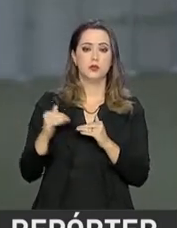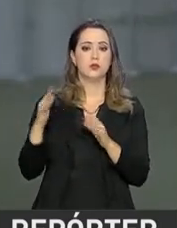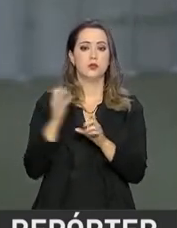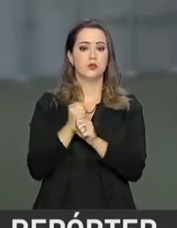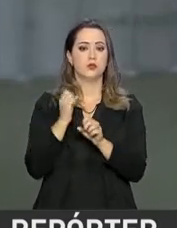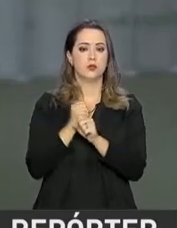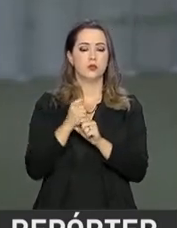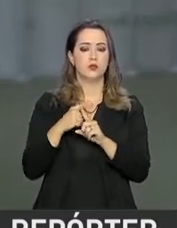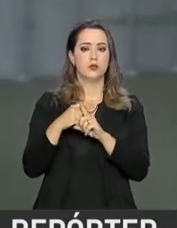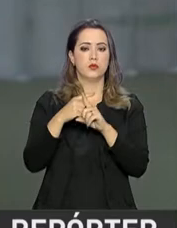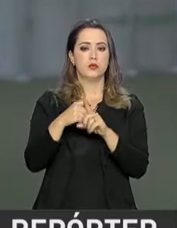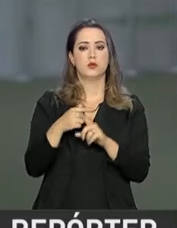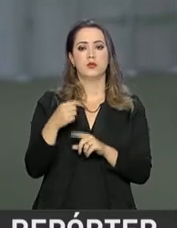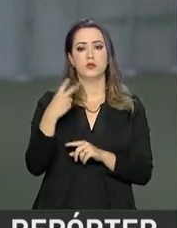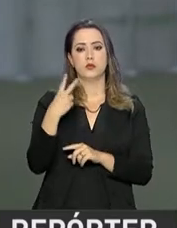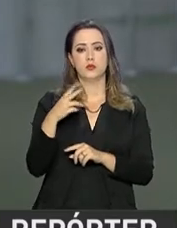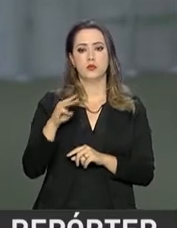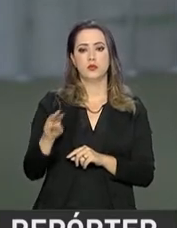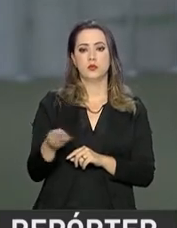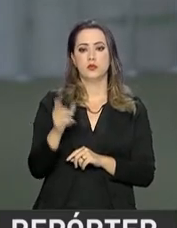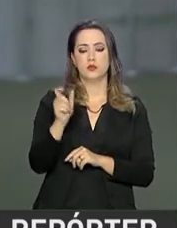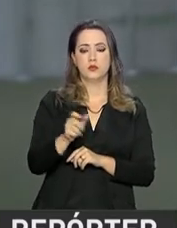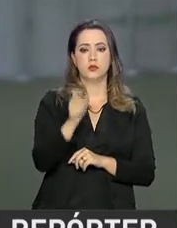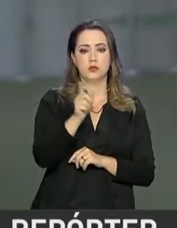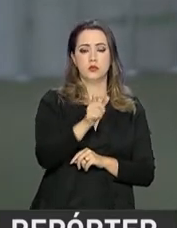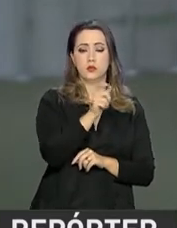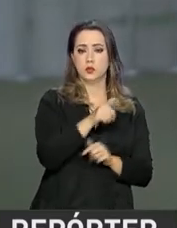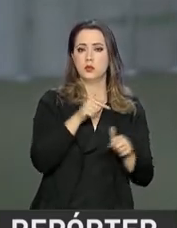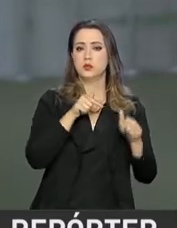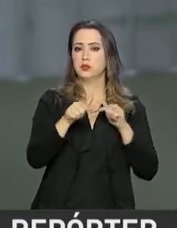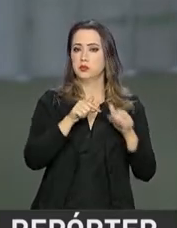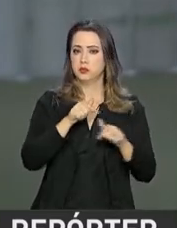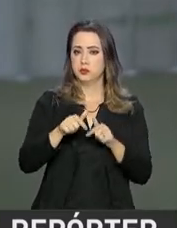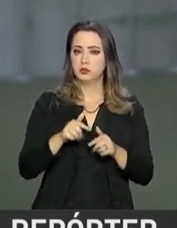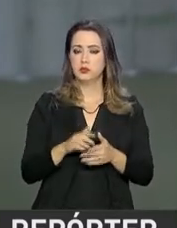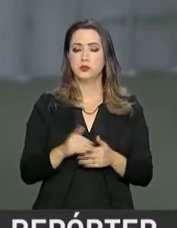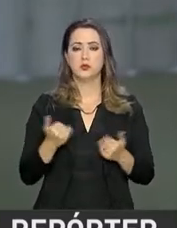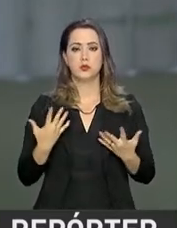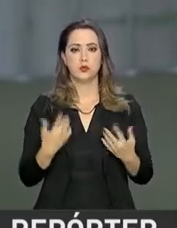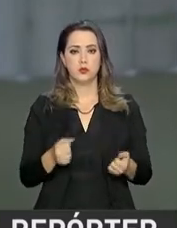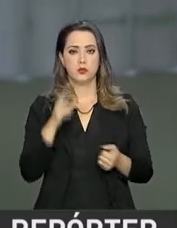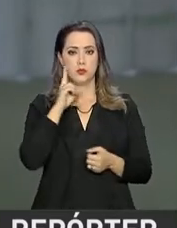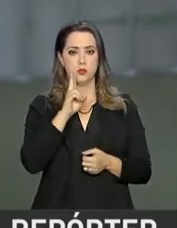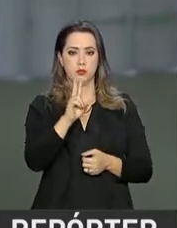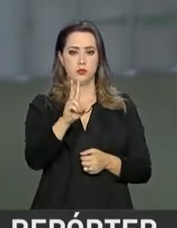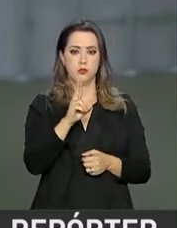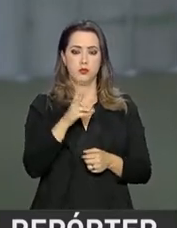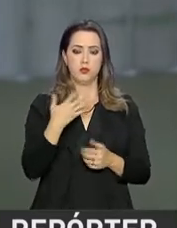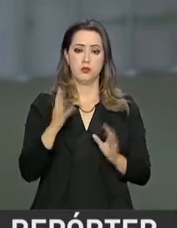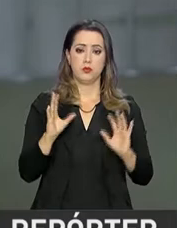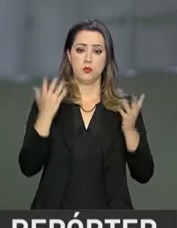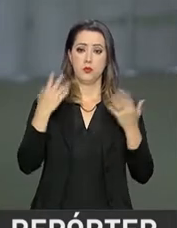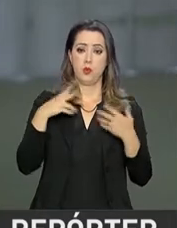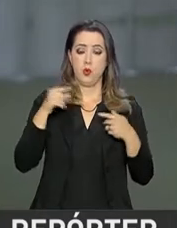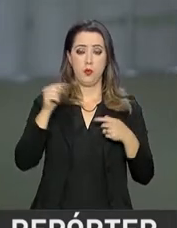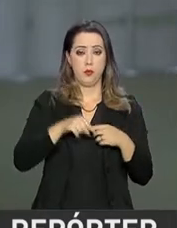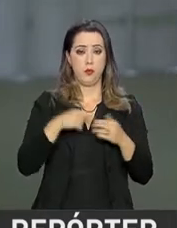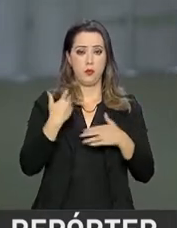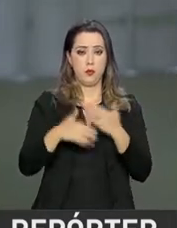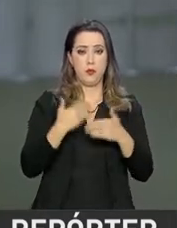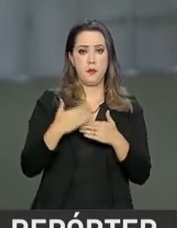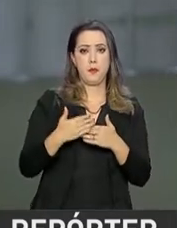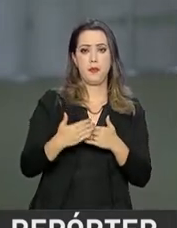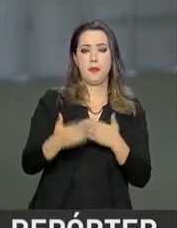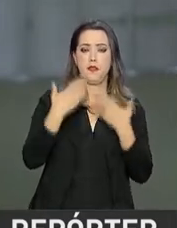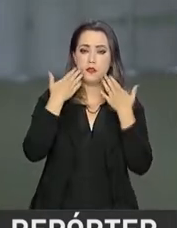de 2 milhões de empregos no mercado de trabalho vamos acompanhar aqui o evento e no decorrer da